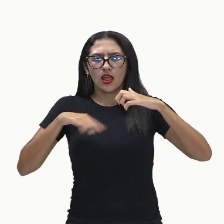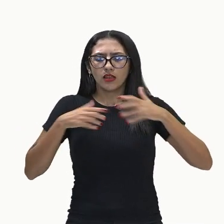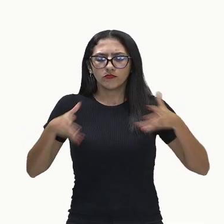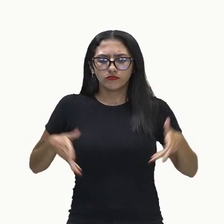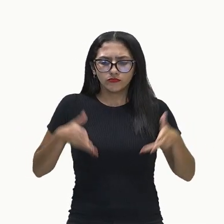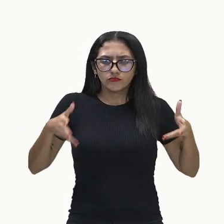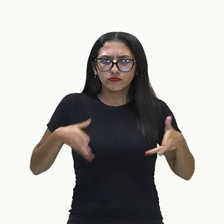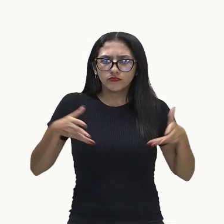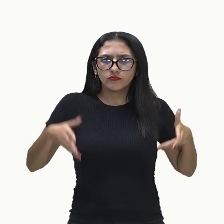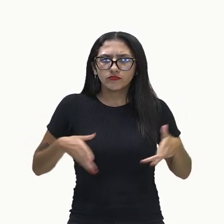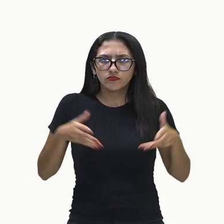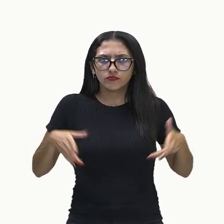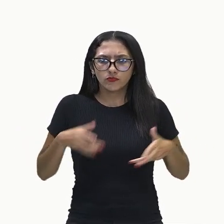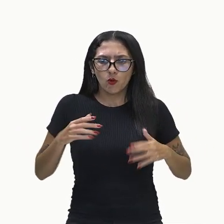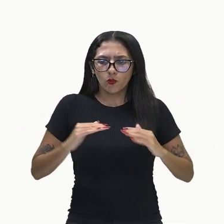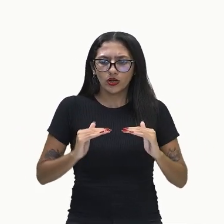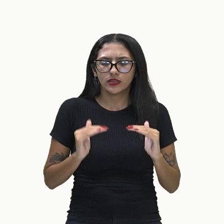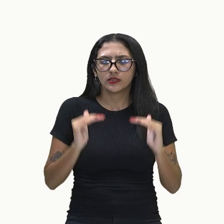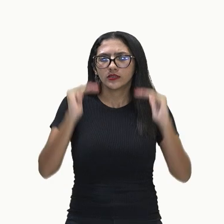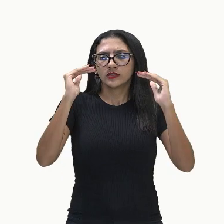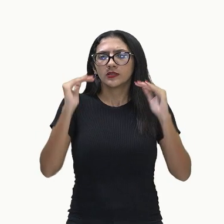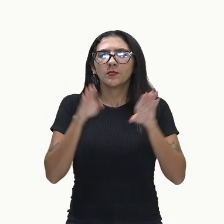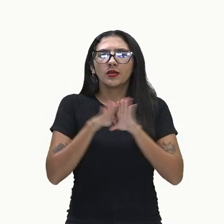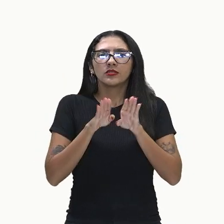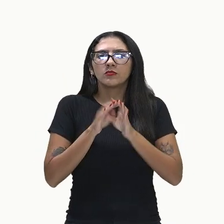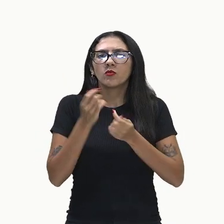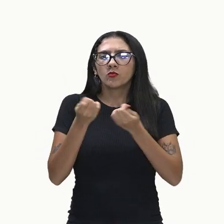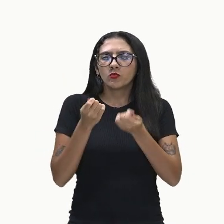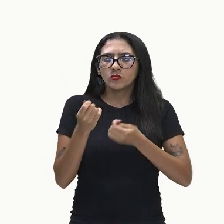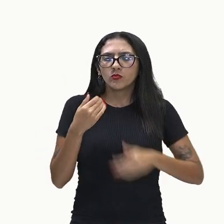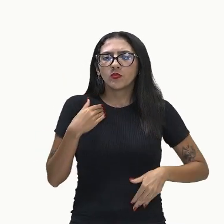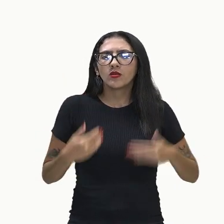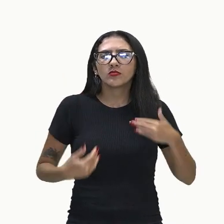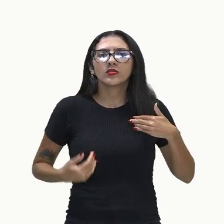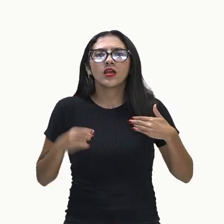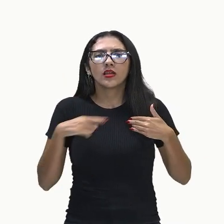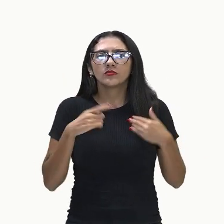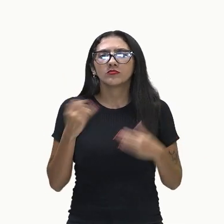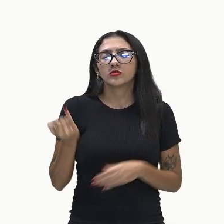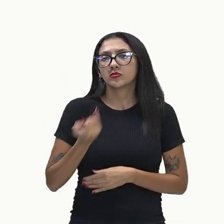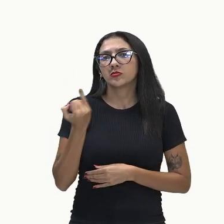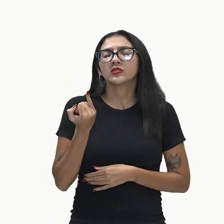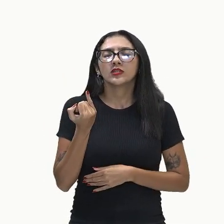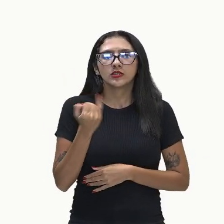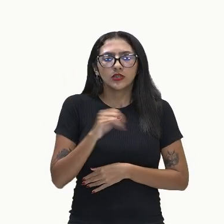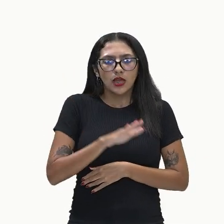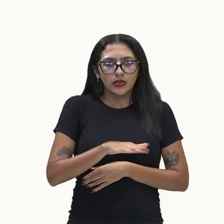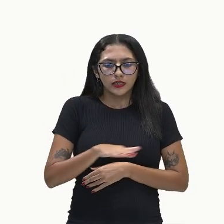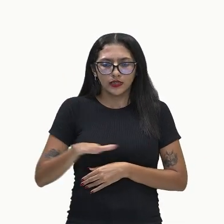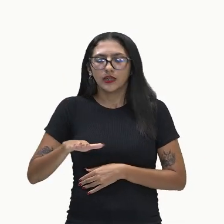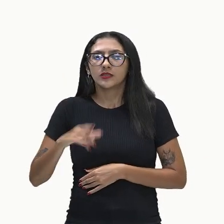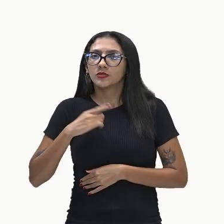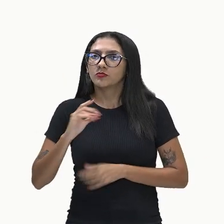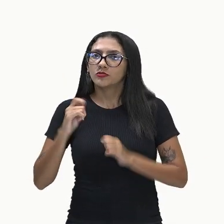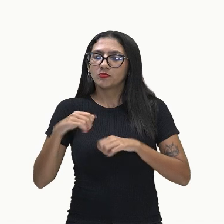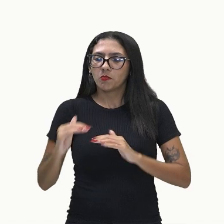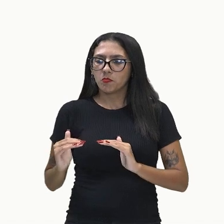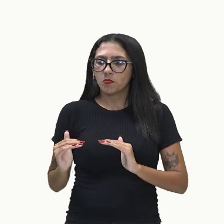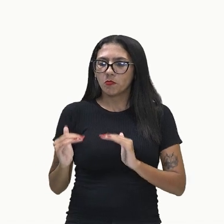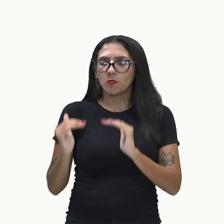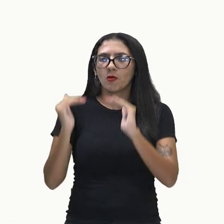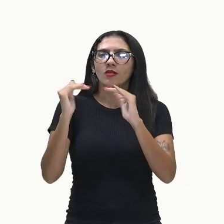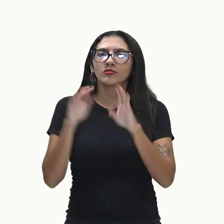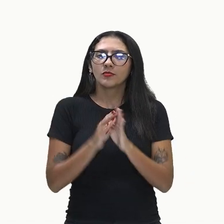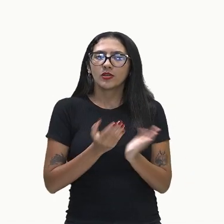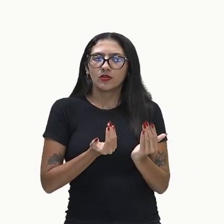a regeneração celular. O GH ele é essencial para o crescimento durante a infância e a adolescência, mas